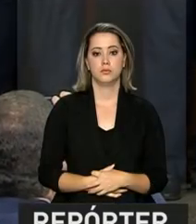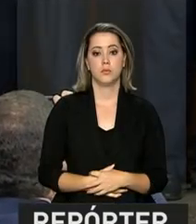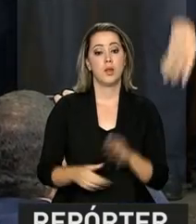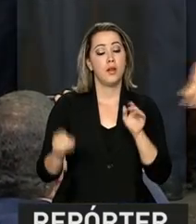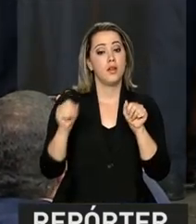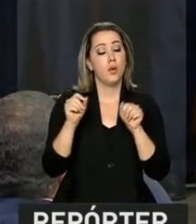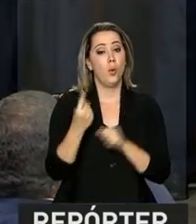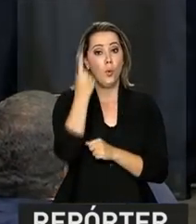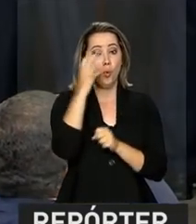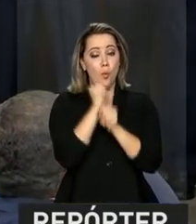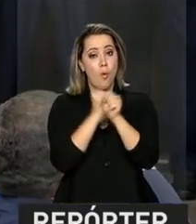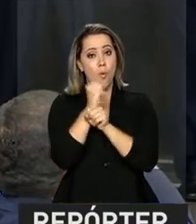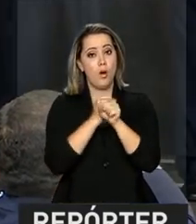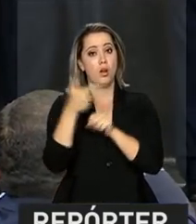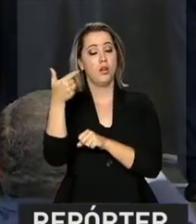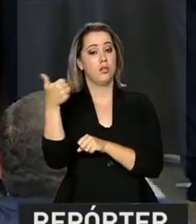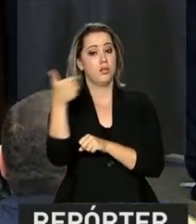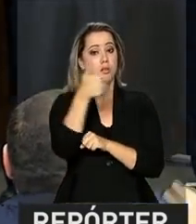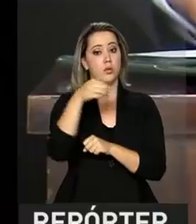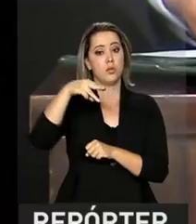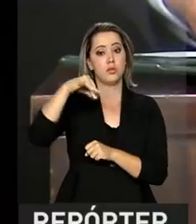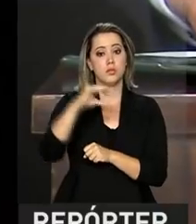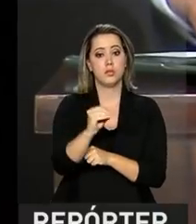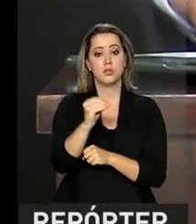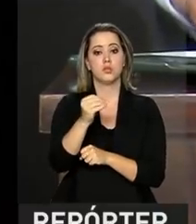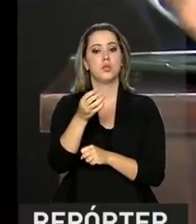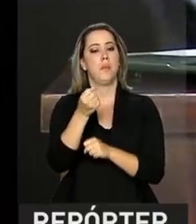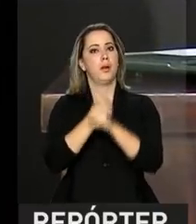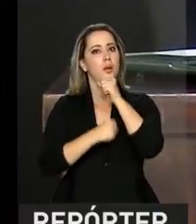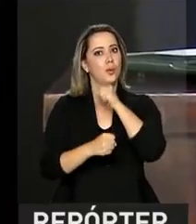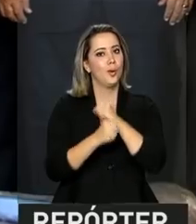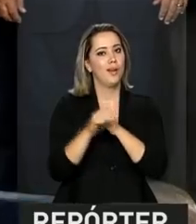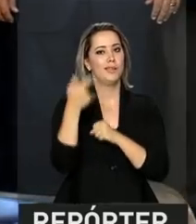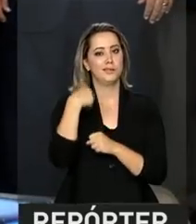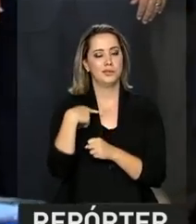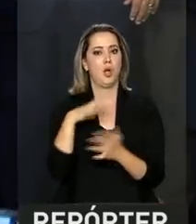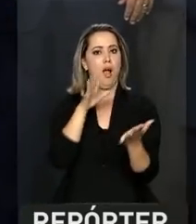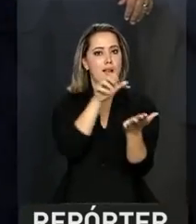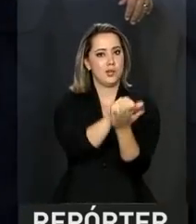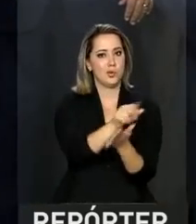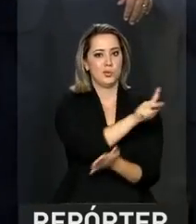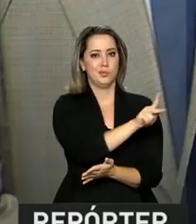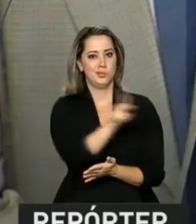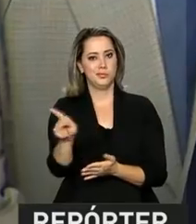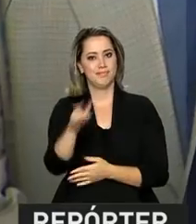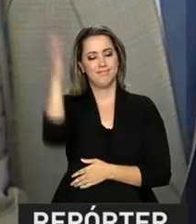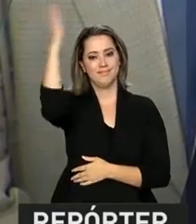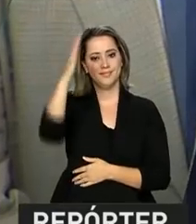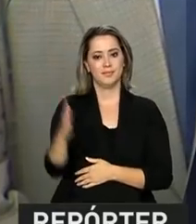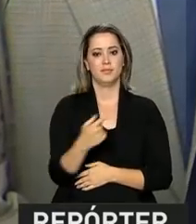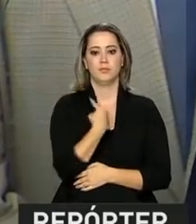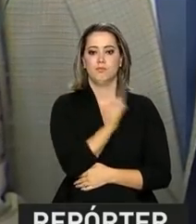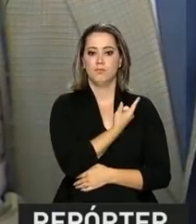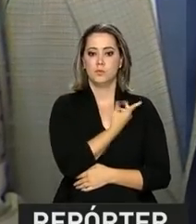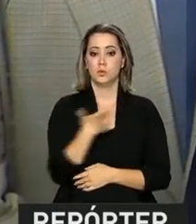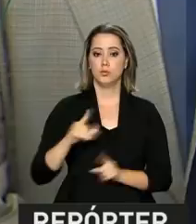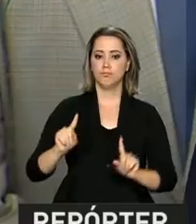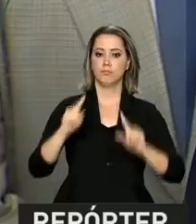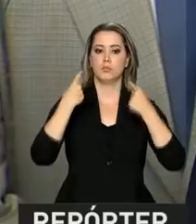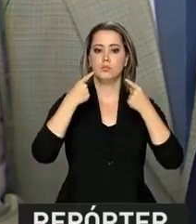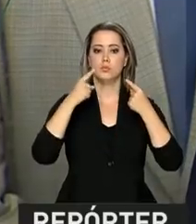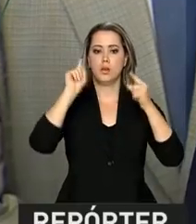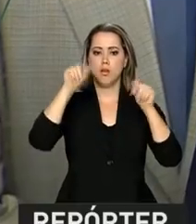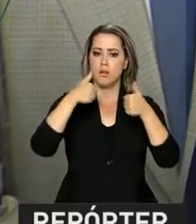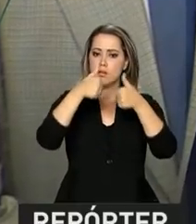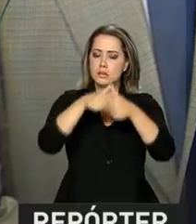Faz um ano. Em 12 de maio de 2016, o presidente Michel Temer assumiu o país. Nosso maior desafio